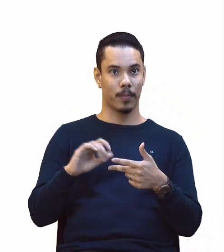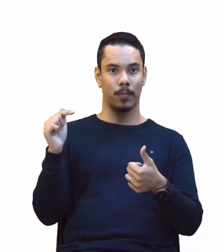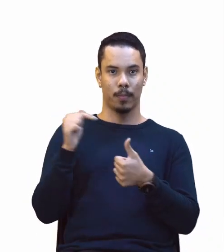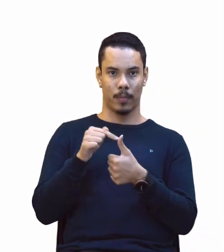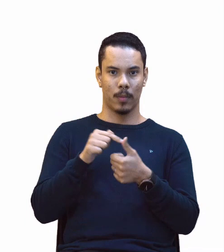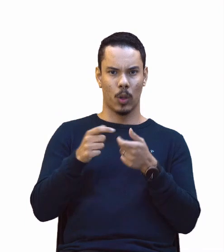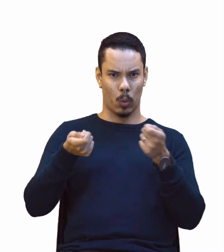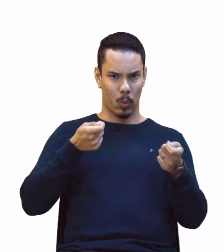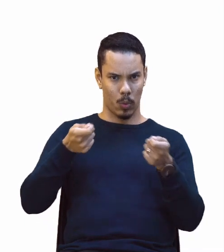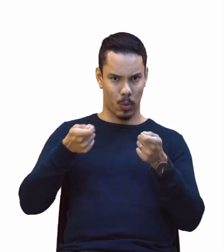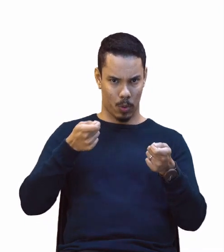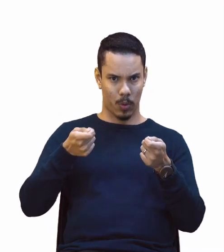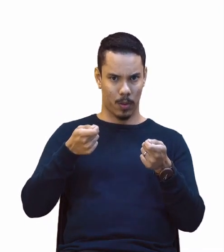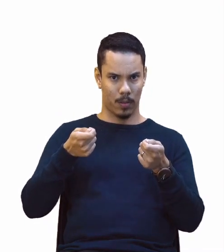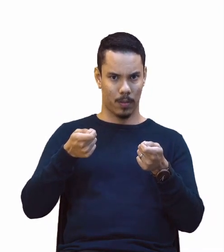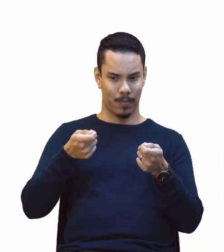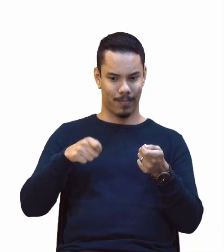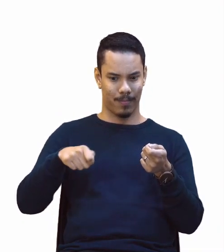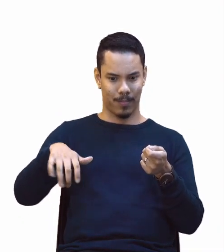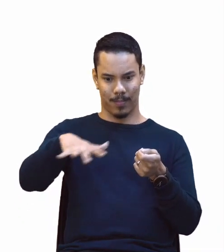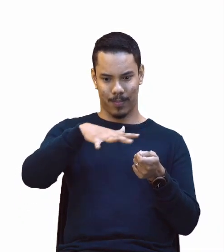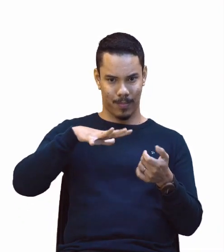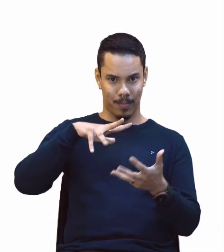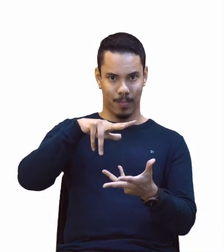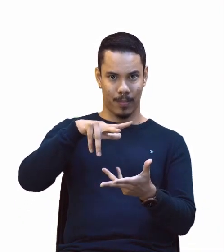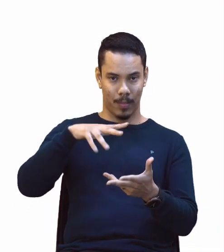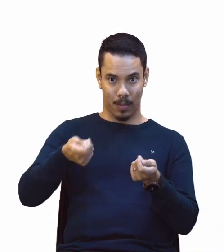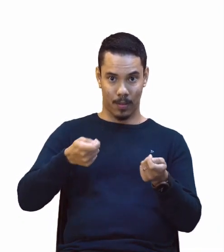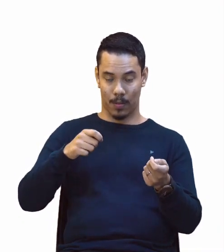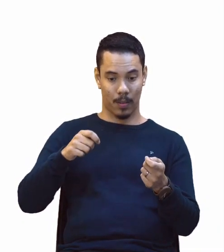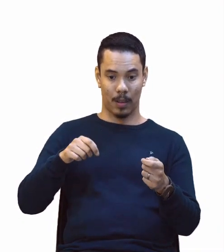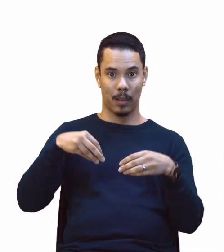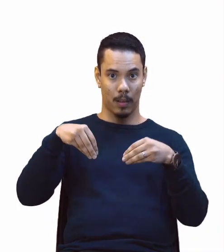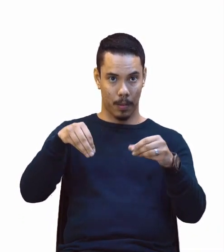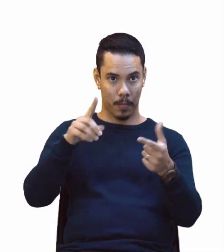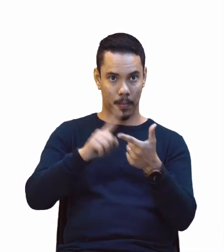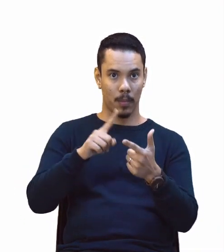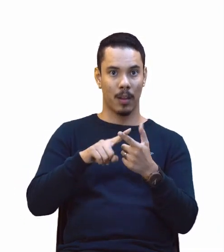de terra? Ou seria B, liberdade de culto?